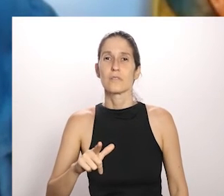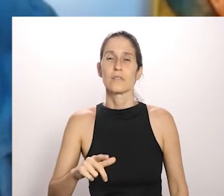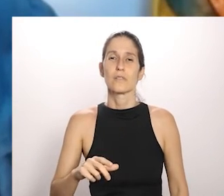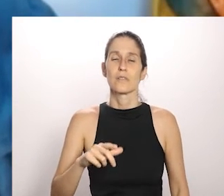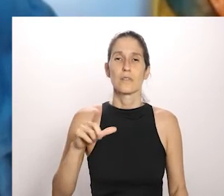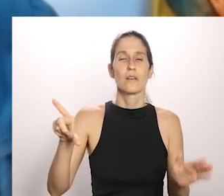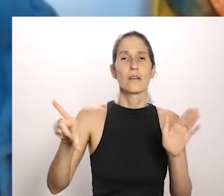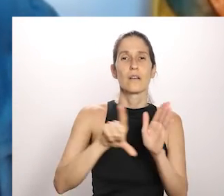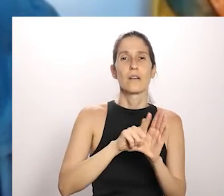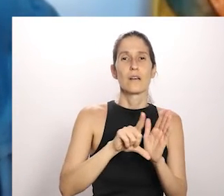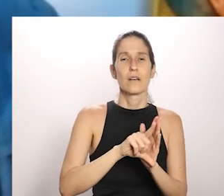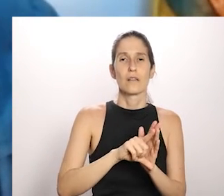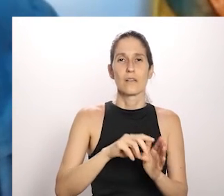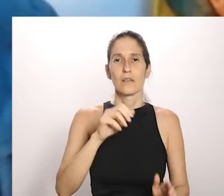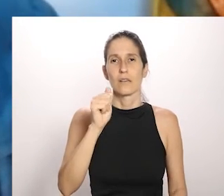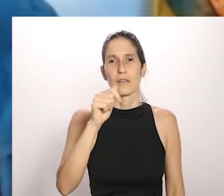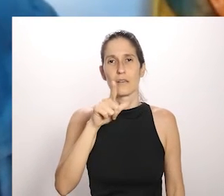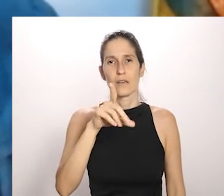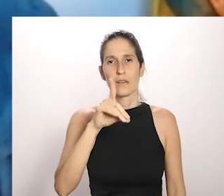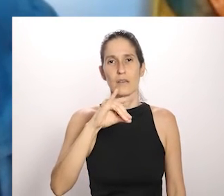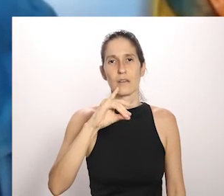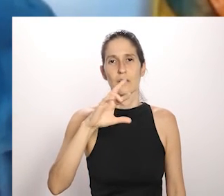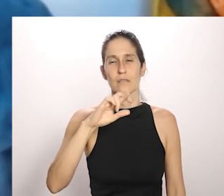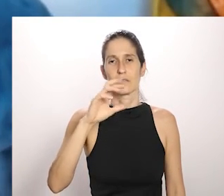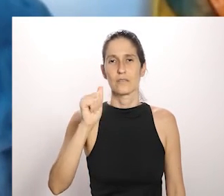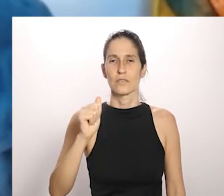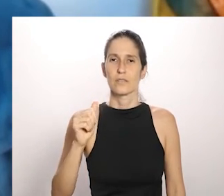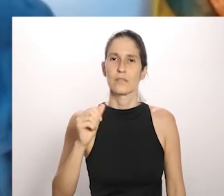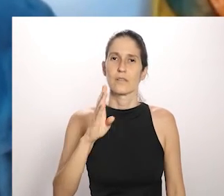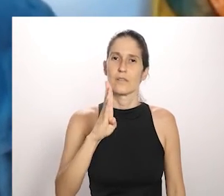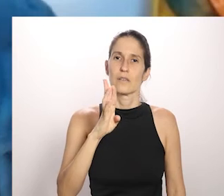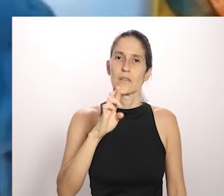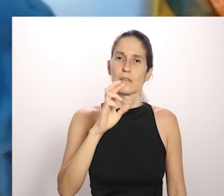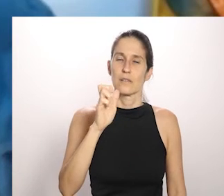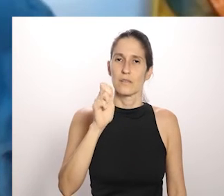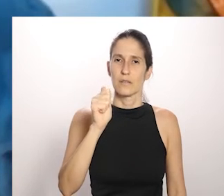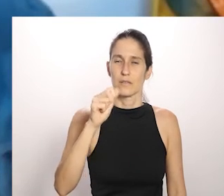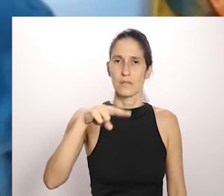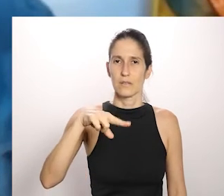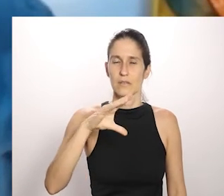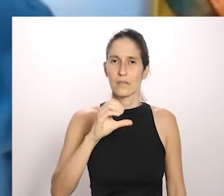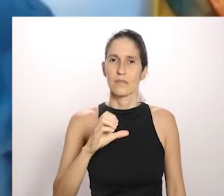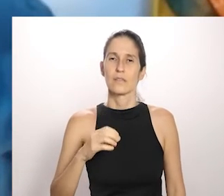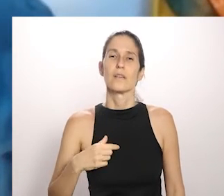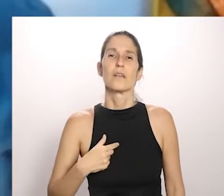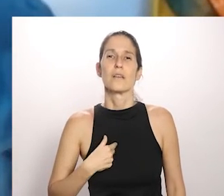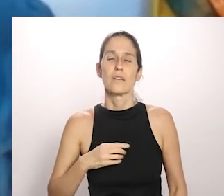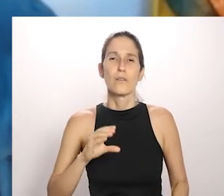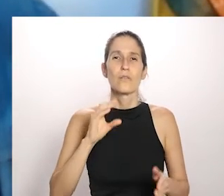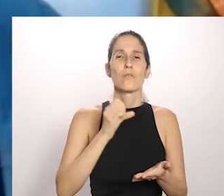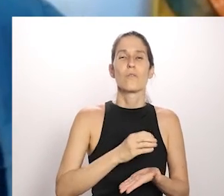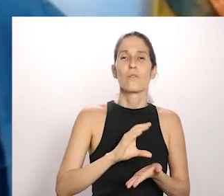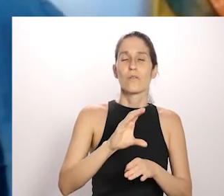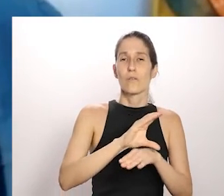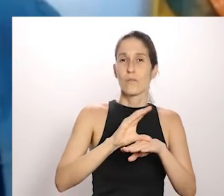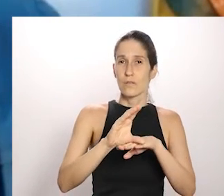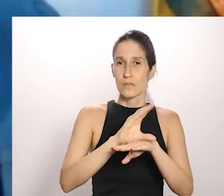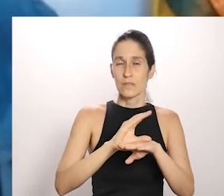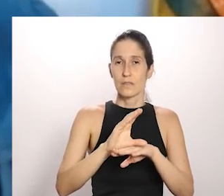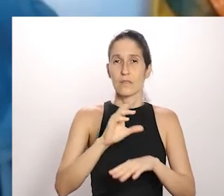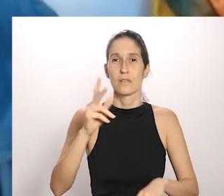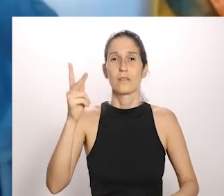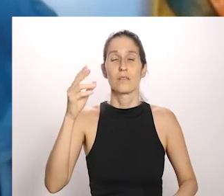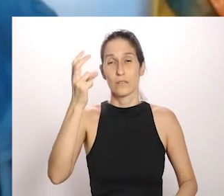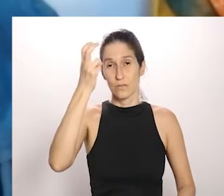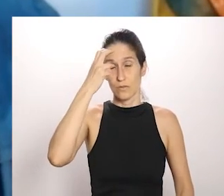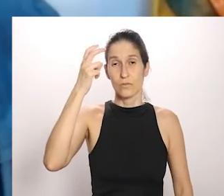com o Conselho de Cultura. Maravilha! Bani diz o seguinte, eu sou conselheira de cultura da cidade de Peruíbe, São Paulo,